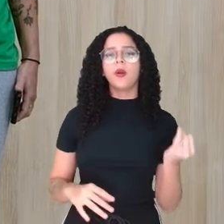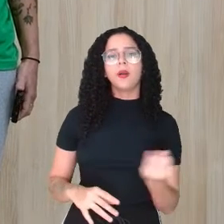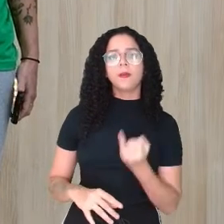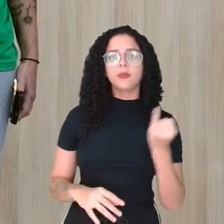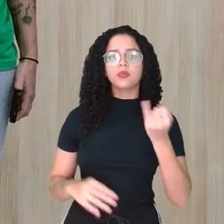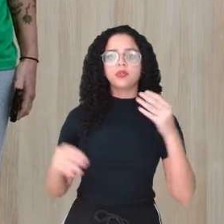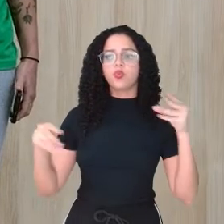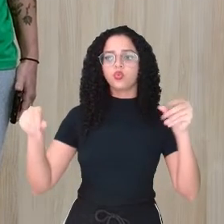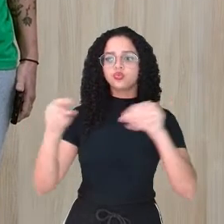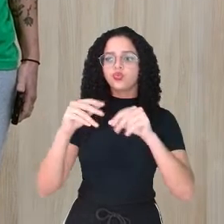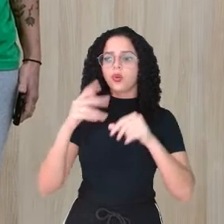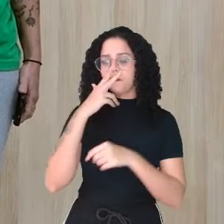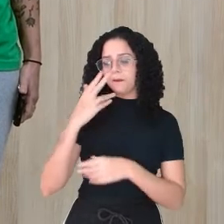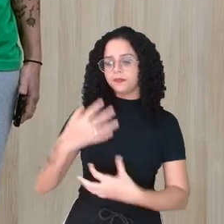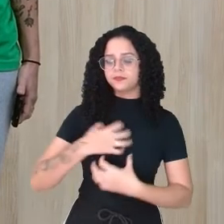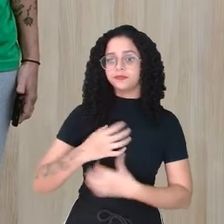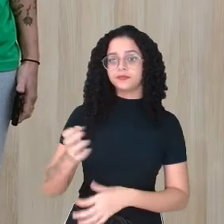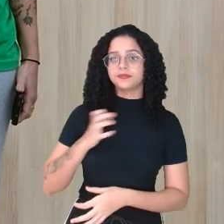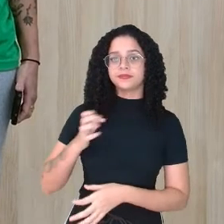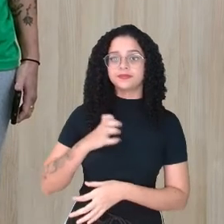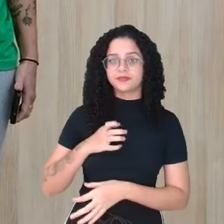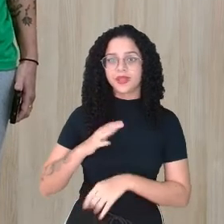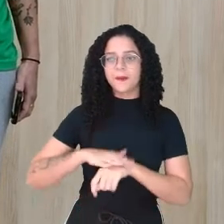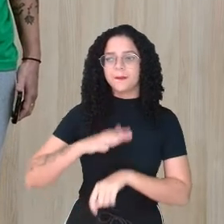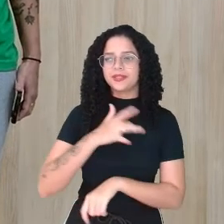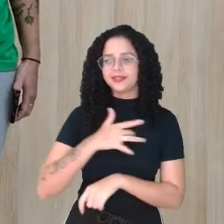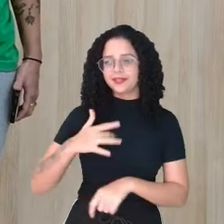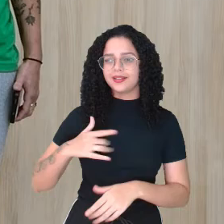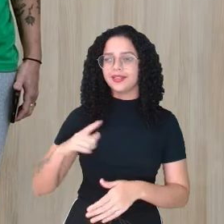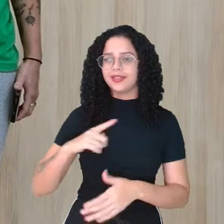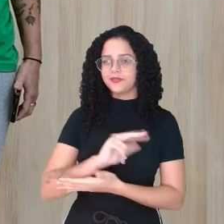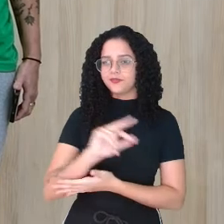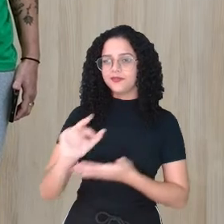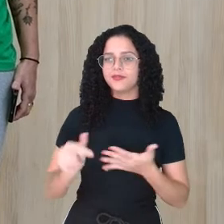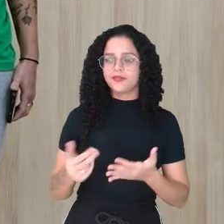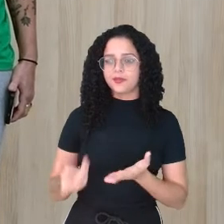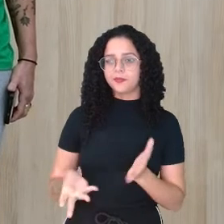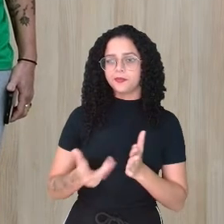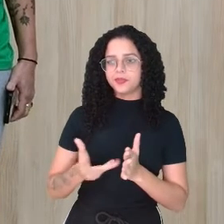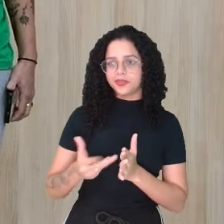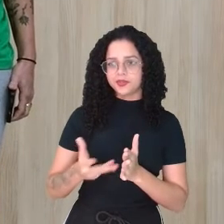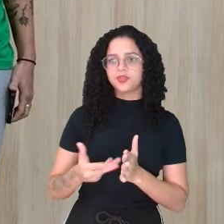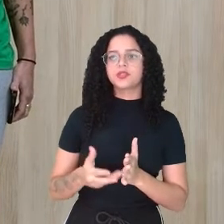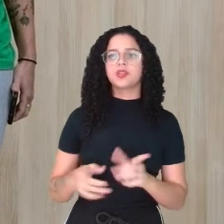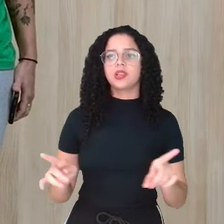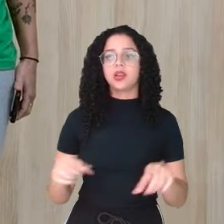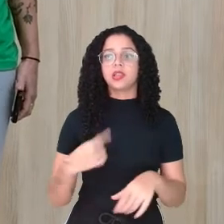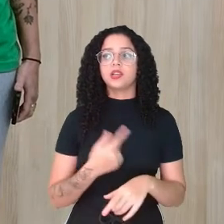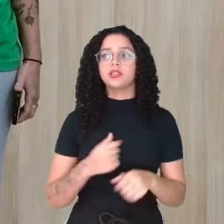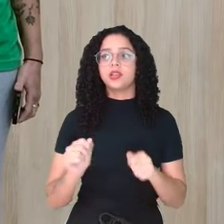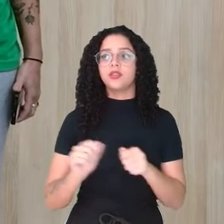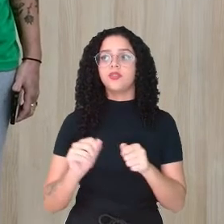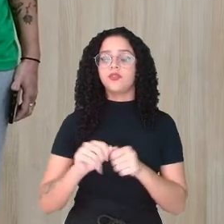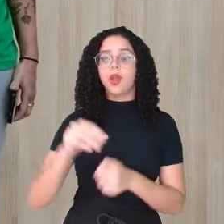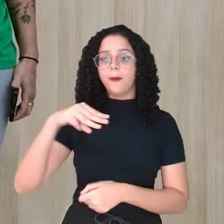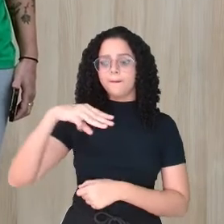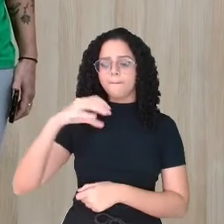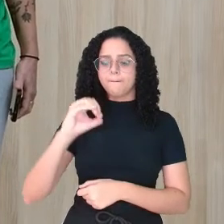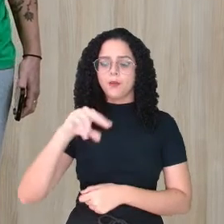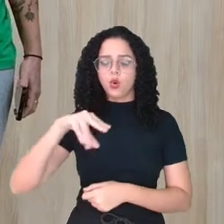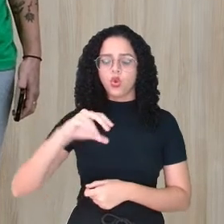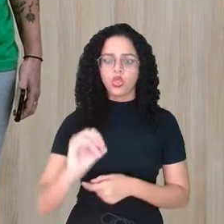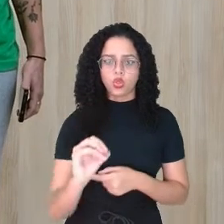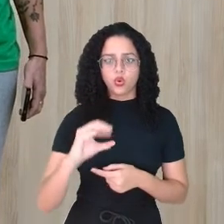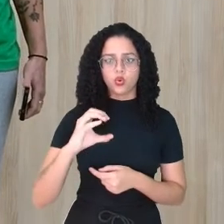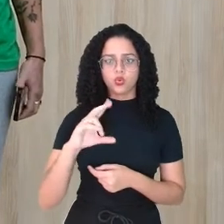solo enriquece quando a gente tem uma diversidade de produção, né? Quando a gente faz um monocultivo, né, um